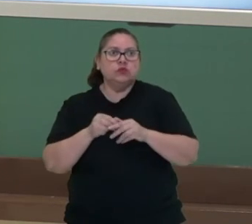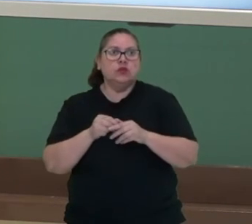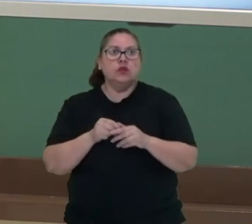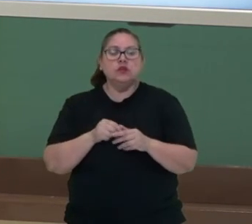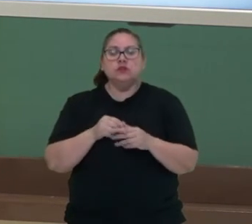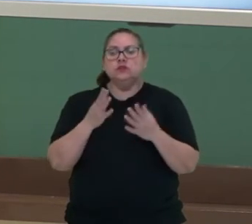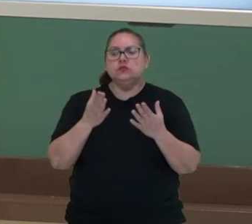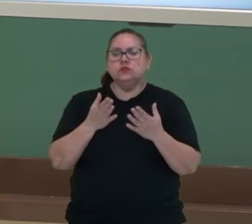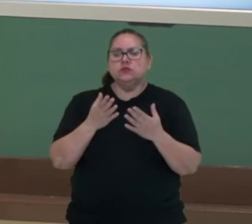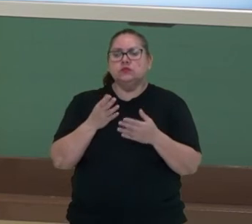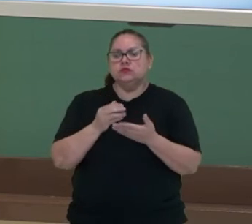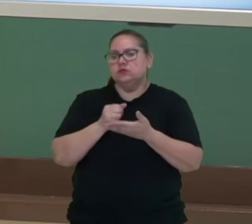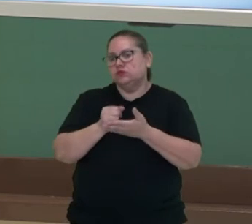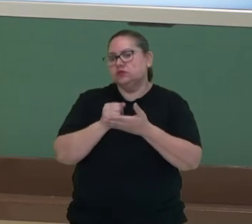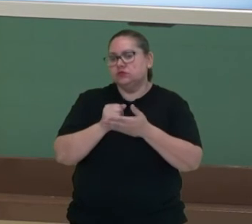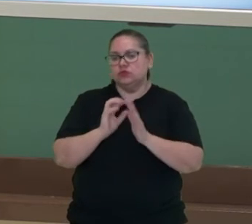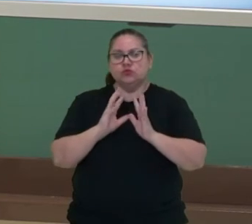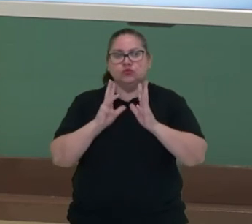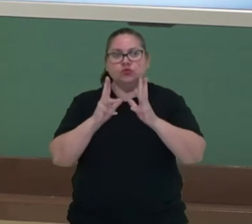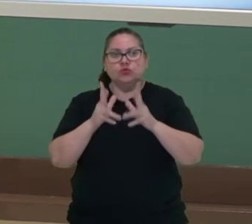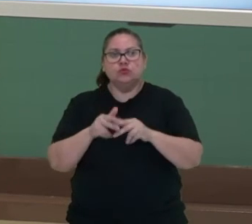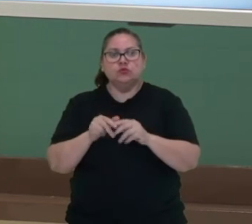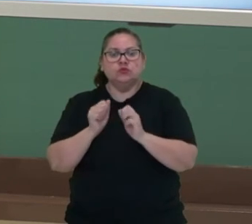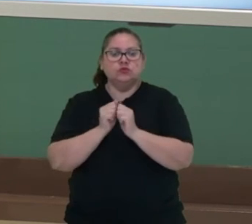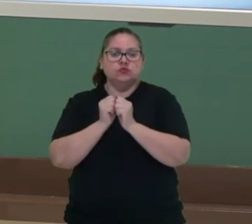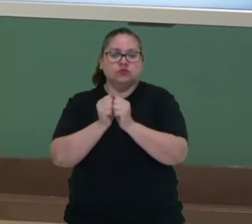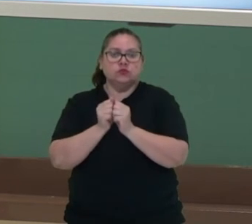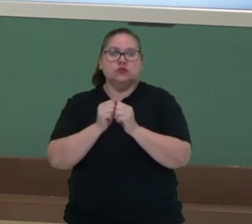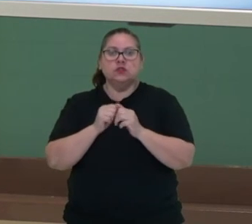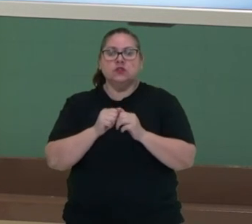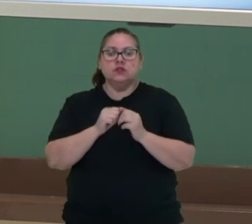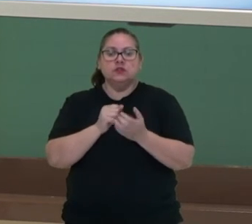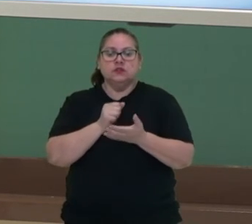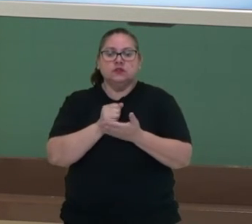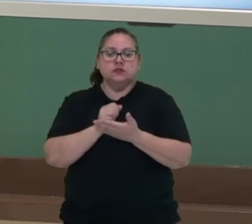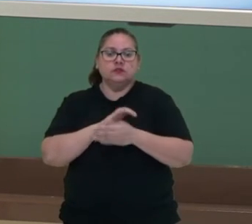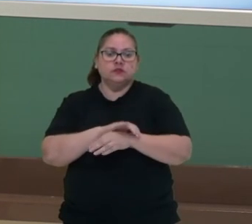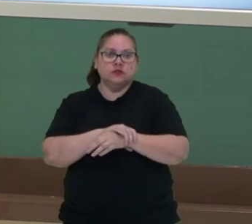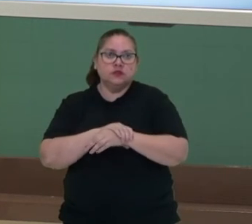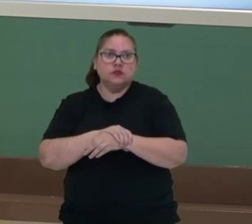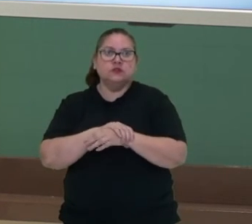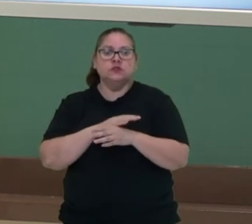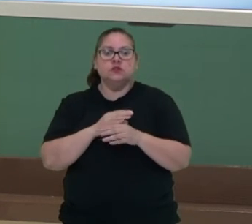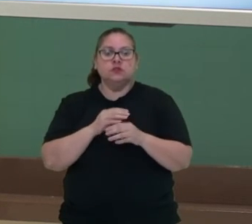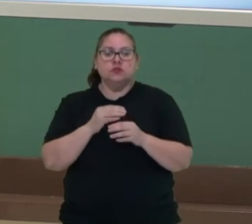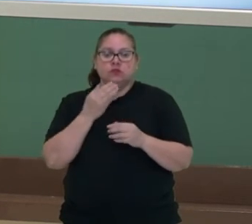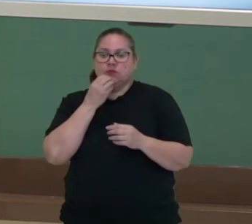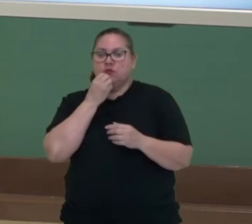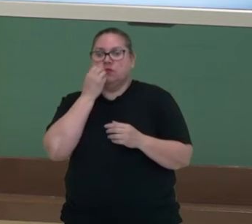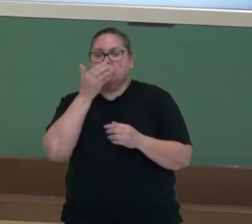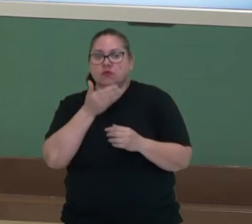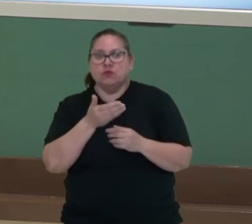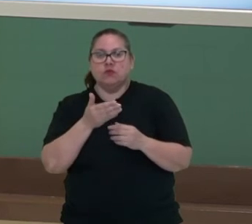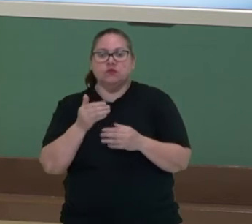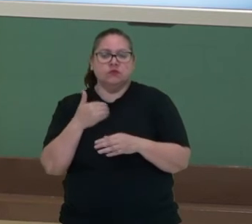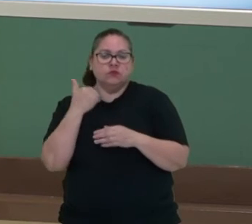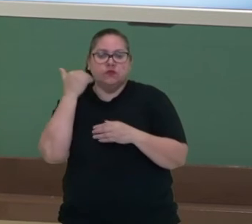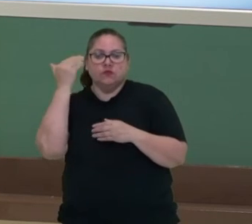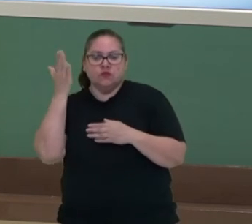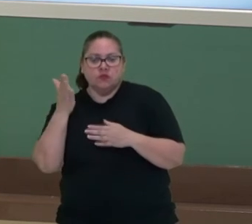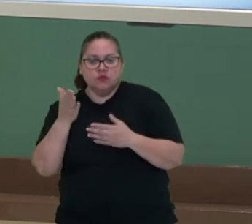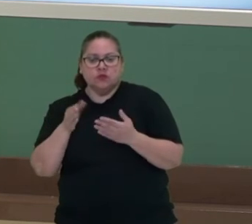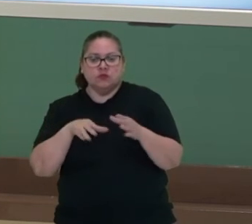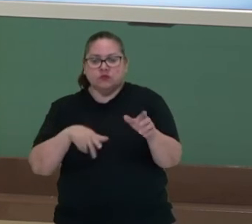olha só, né, com a colaboração de todos, a gente garante o sucesso da turma, né, essa proatividade,